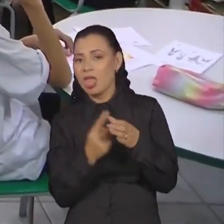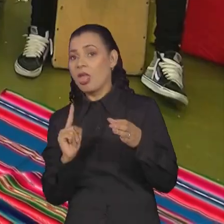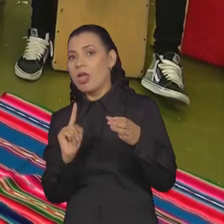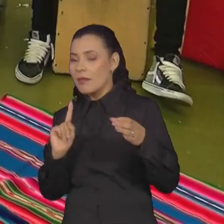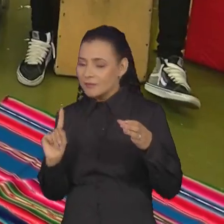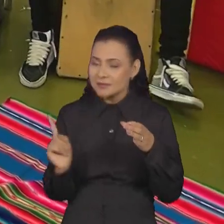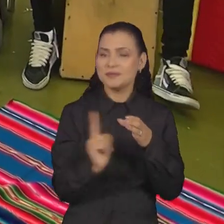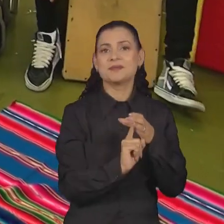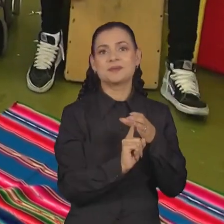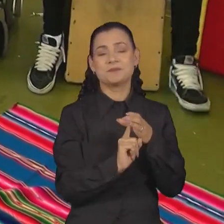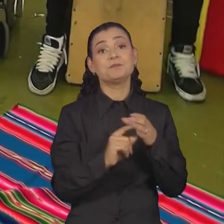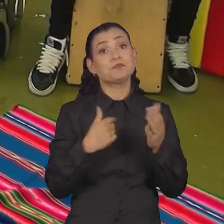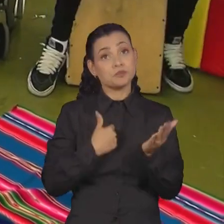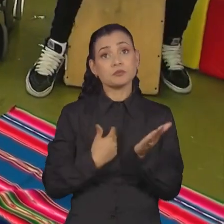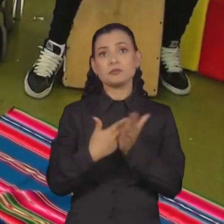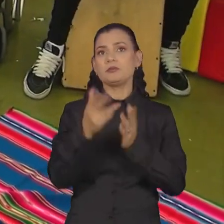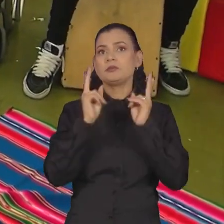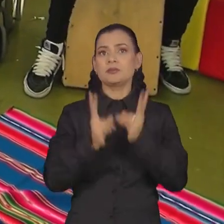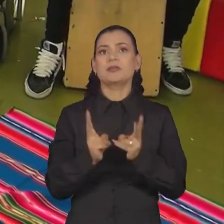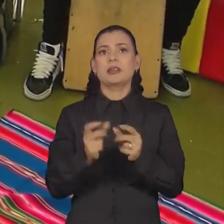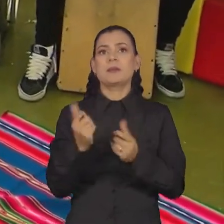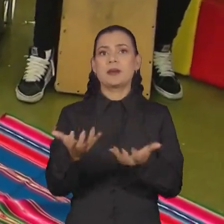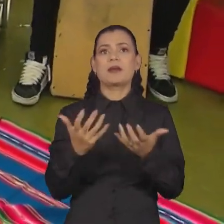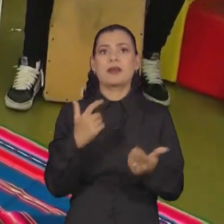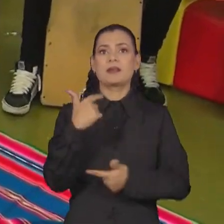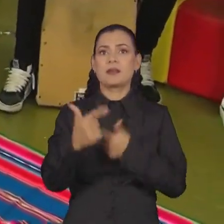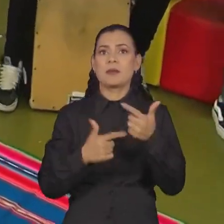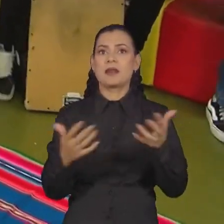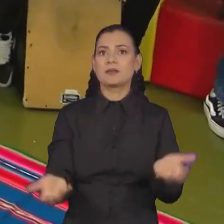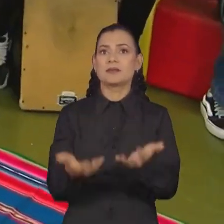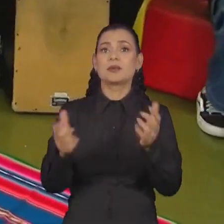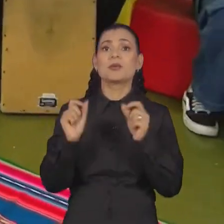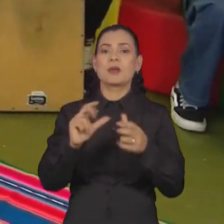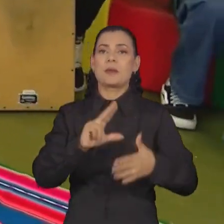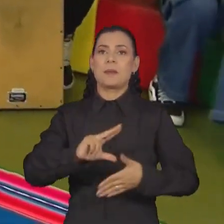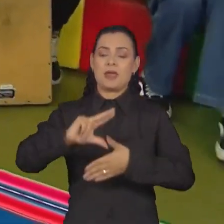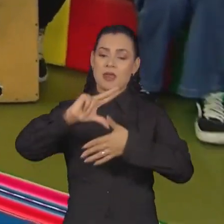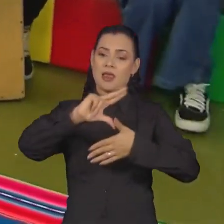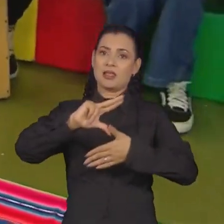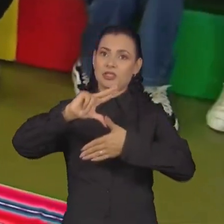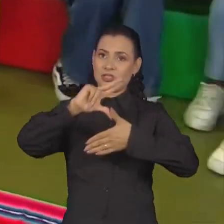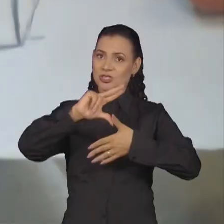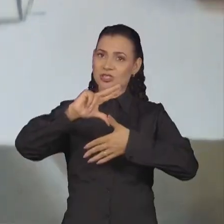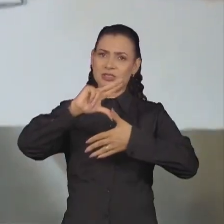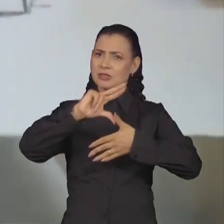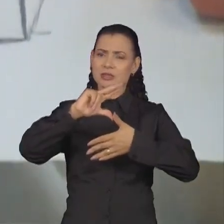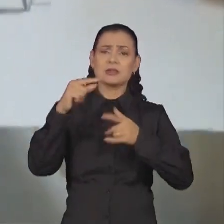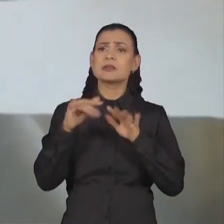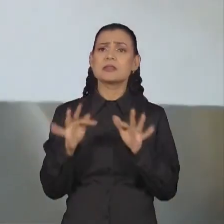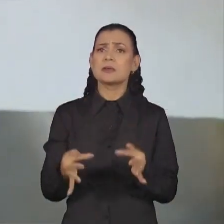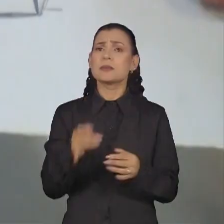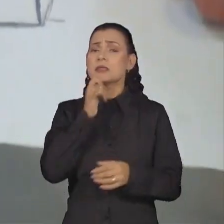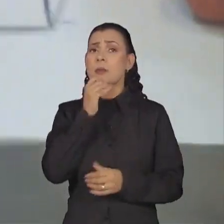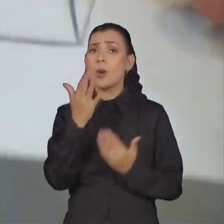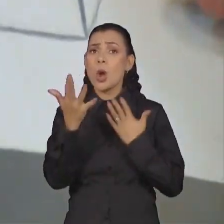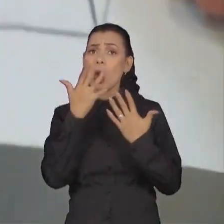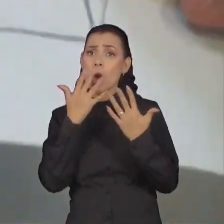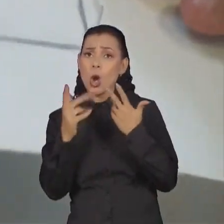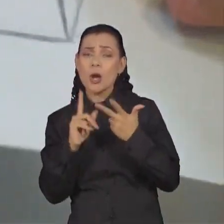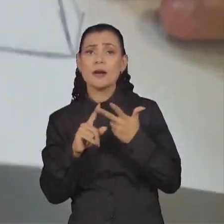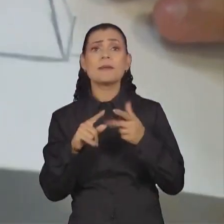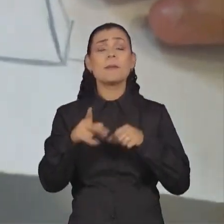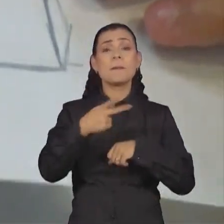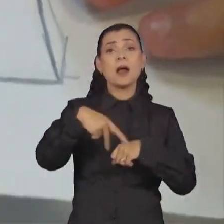deslocado. Inicialmente, a gente sempre busca trabalhar as questões da América Latina, coisas simples como cores, como